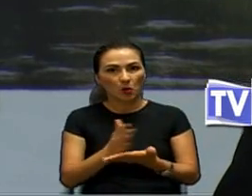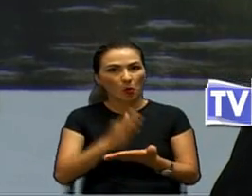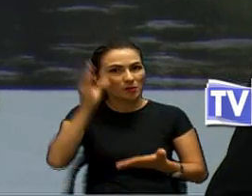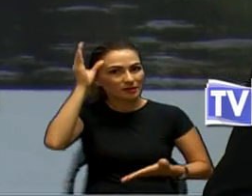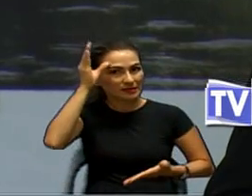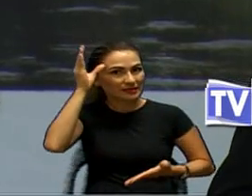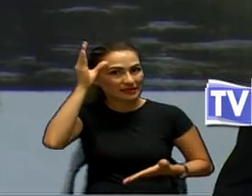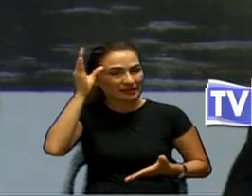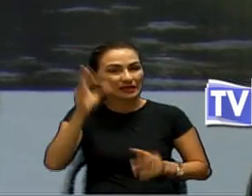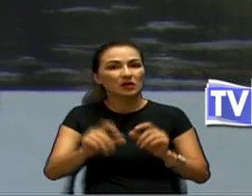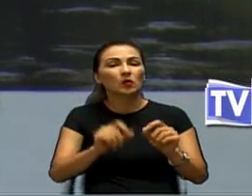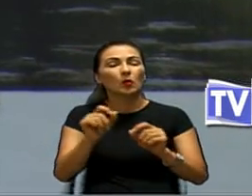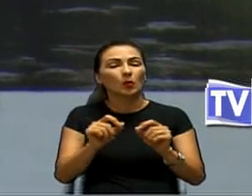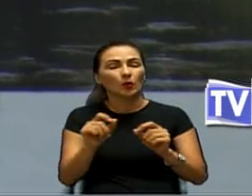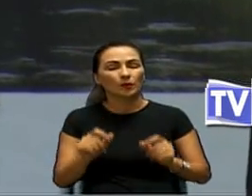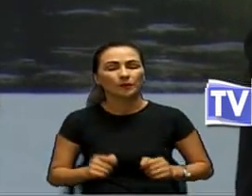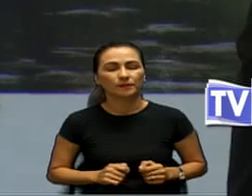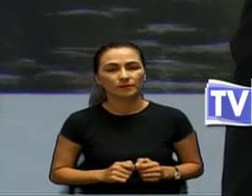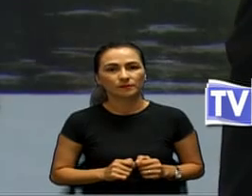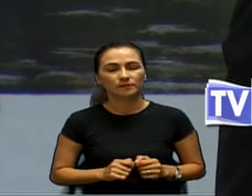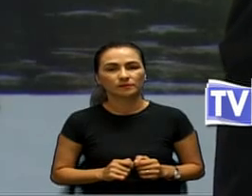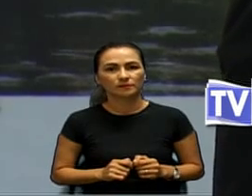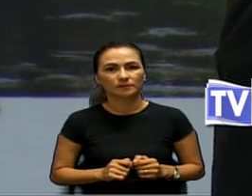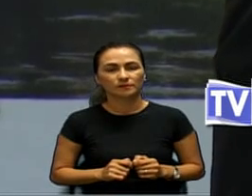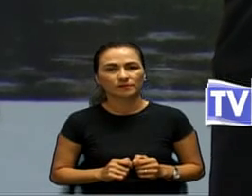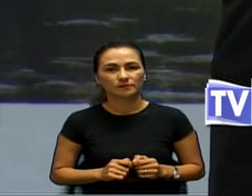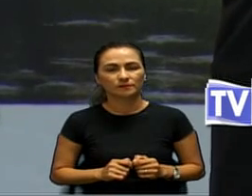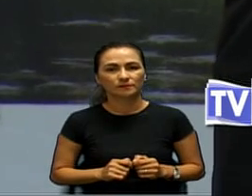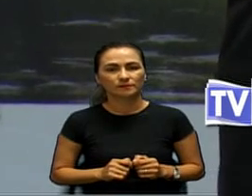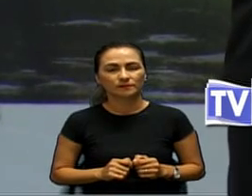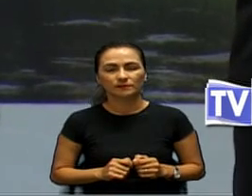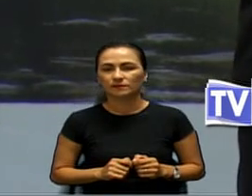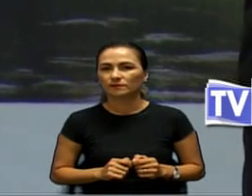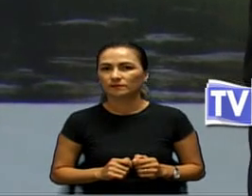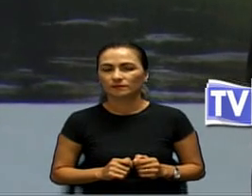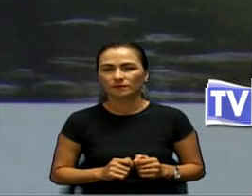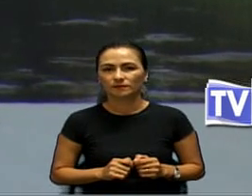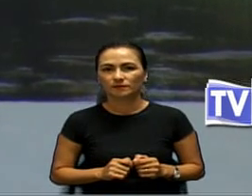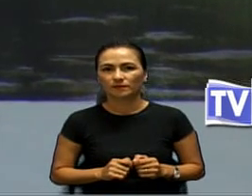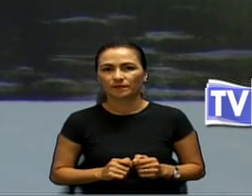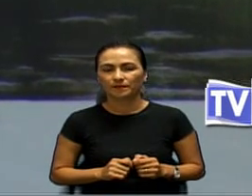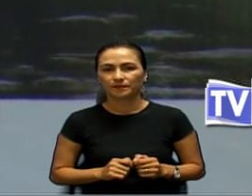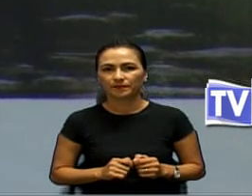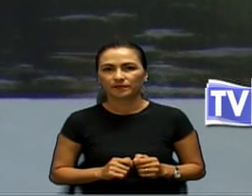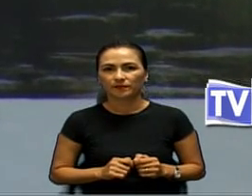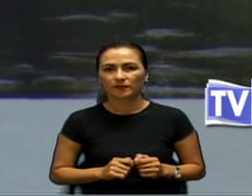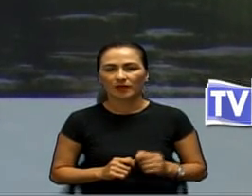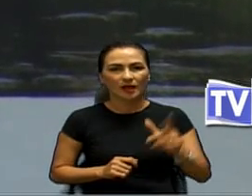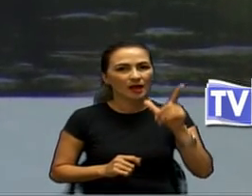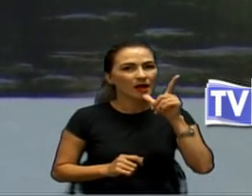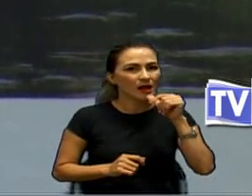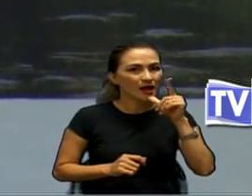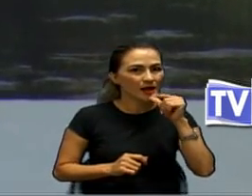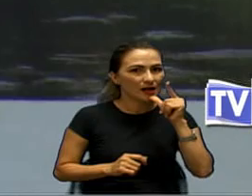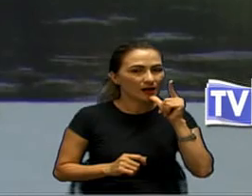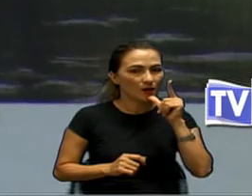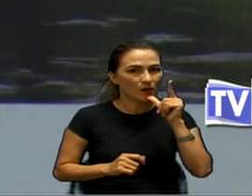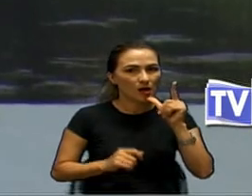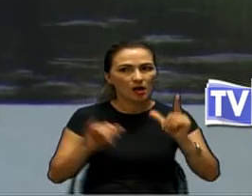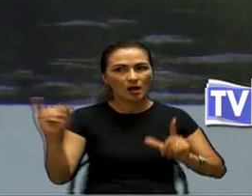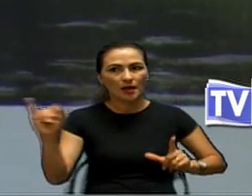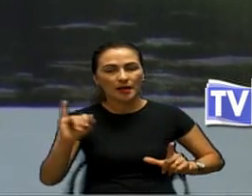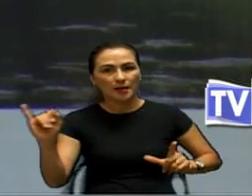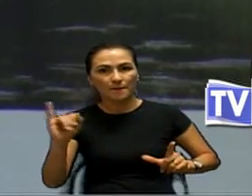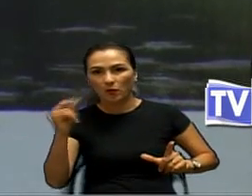celular, que era basear a taxa de lixo no consumo de água. Porque